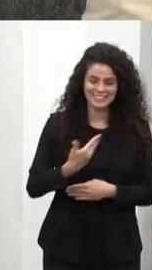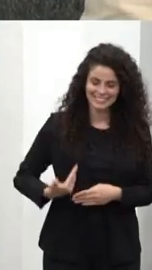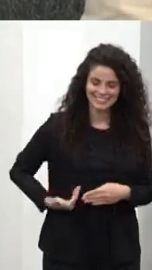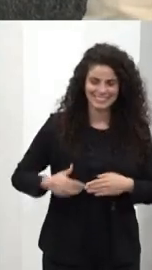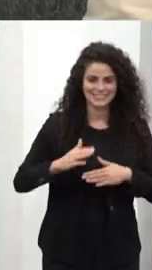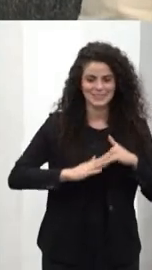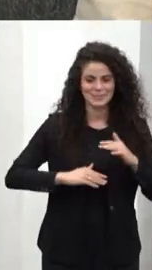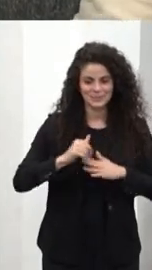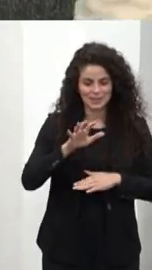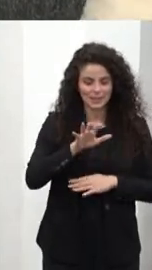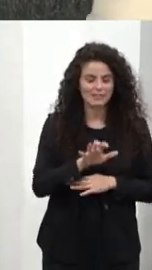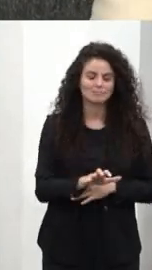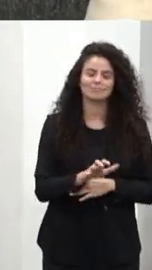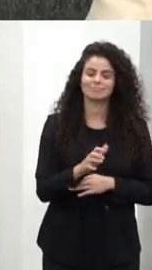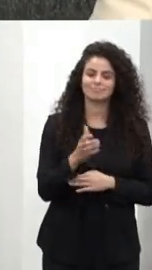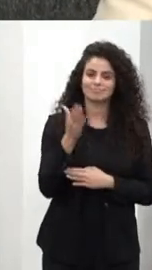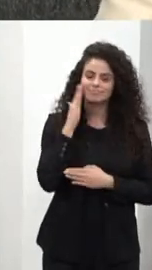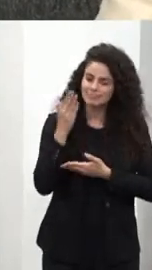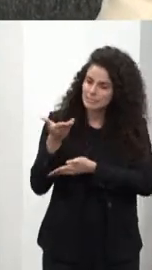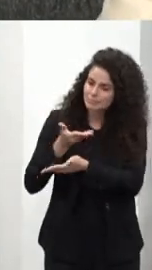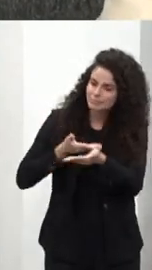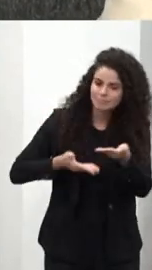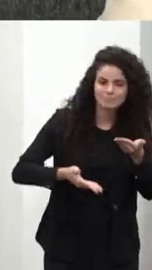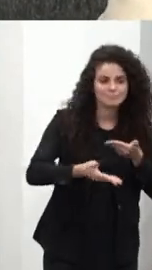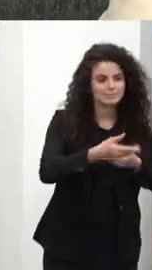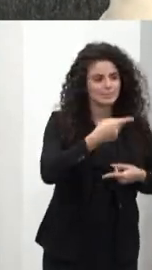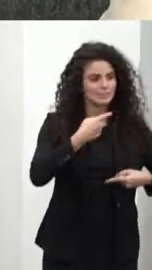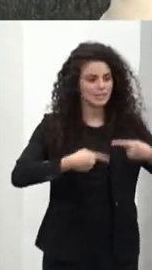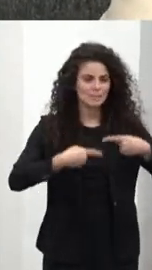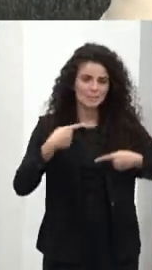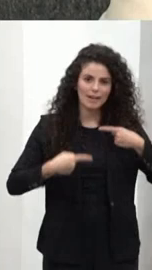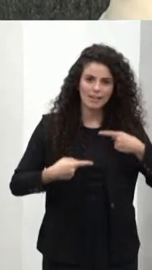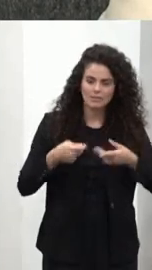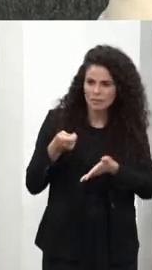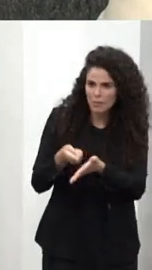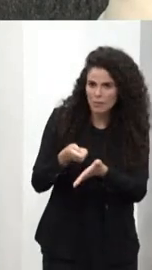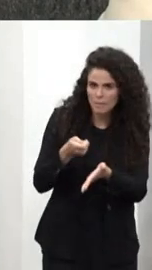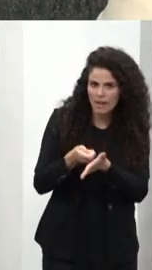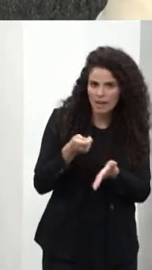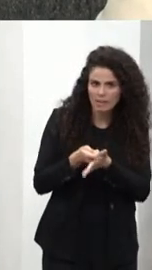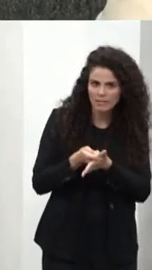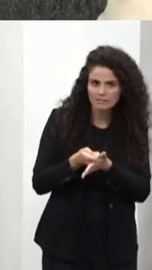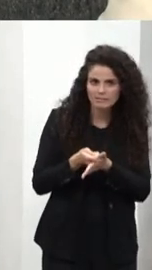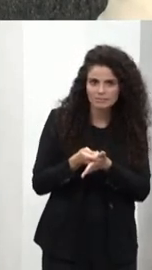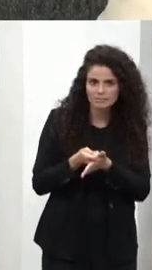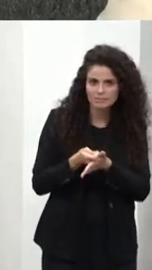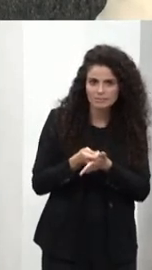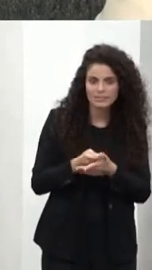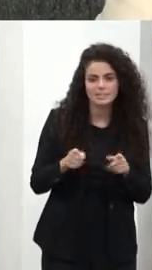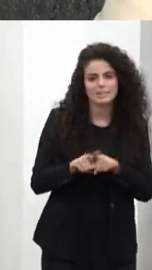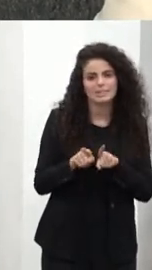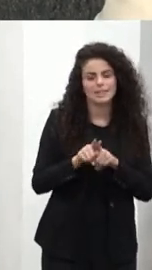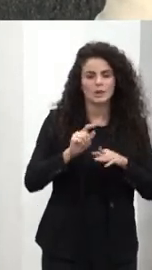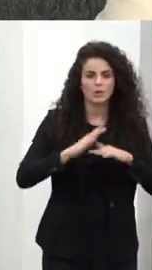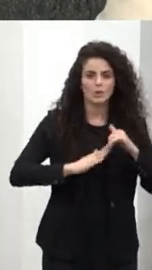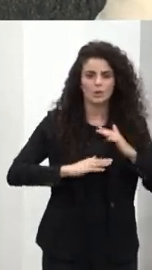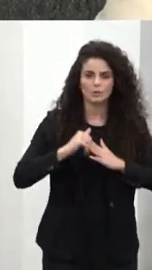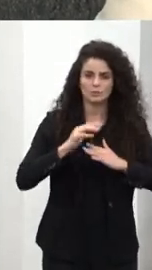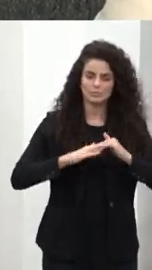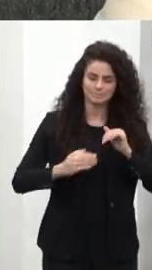ouvindo discutindo debatendo sendo cobrado cobrando né Mas acima de tudo construindo coletivamente